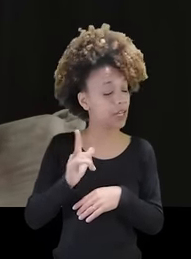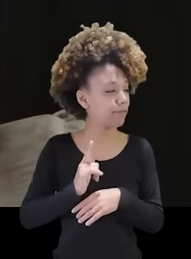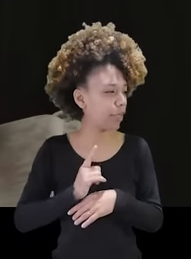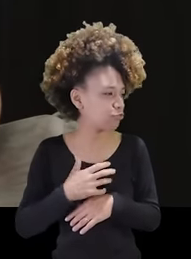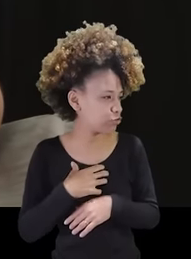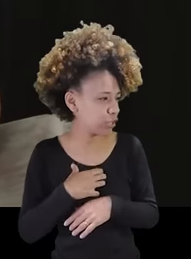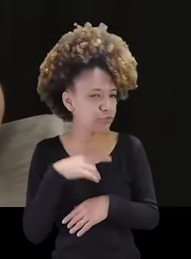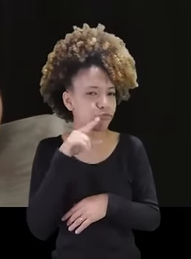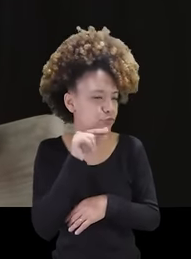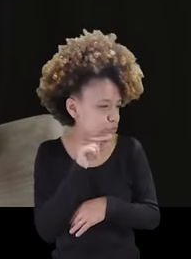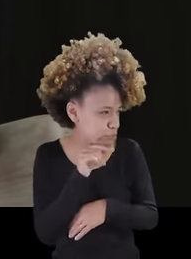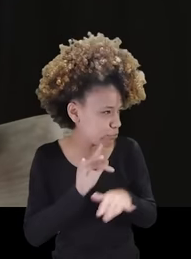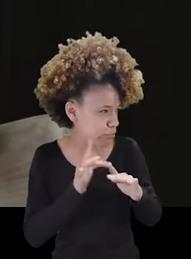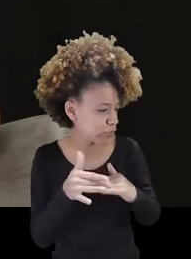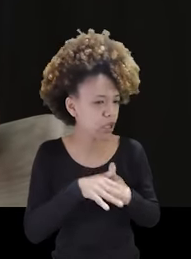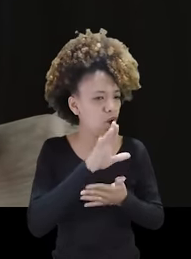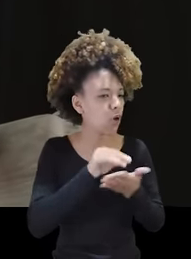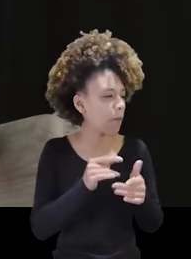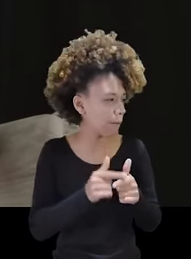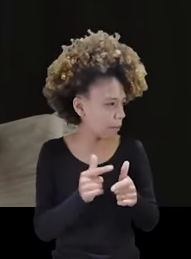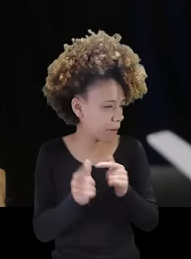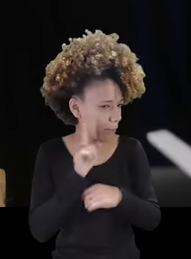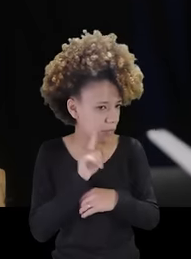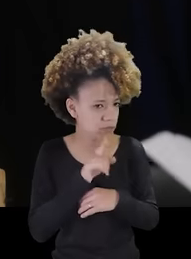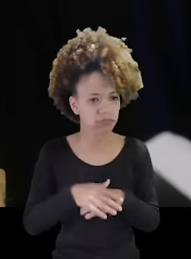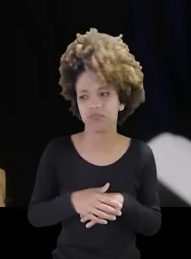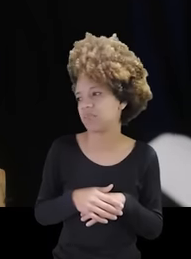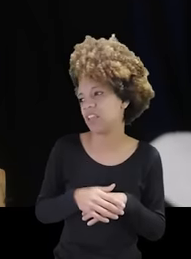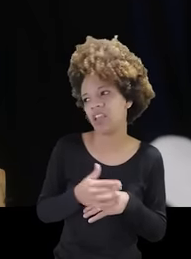tem uma mania de o Twitter brasileiro tem uma maneira de copiar o problema americano